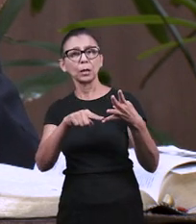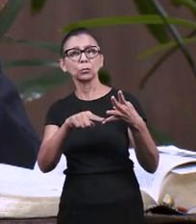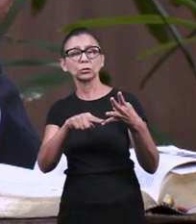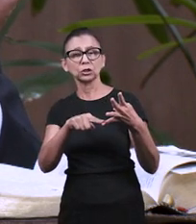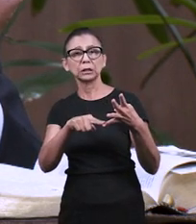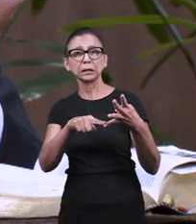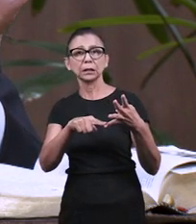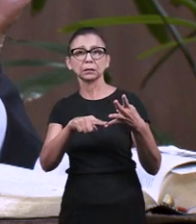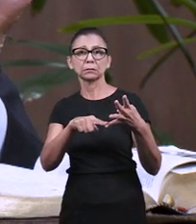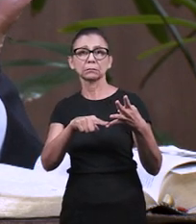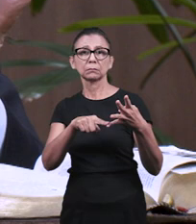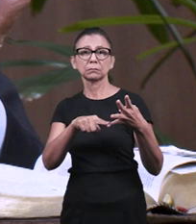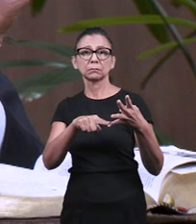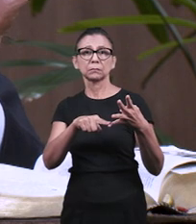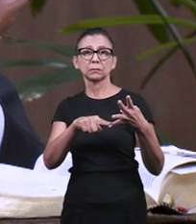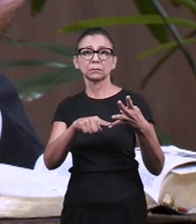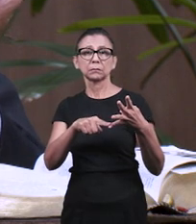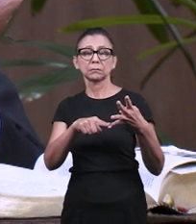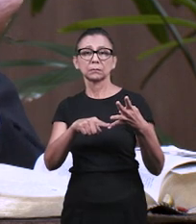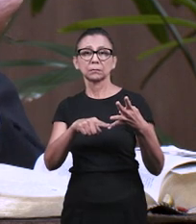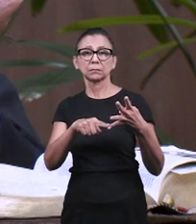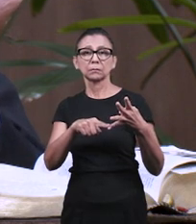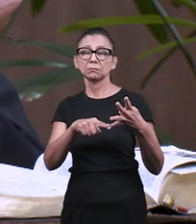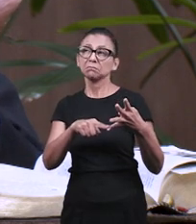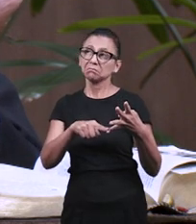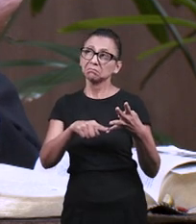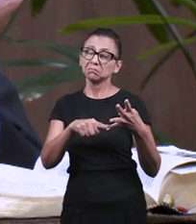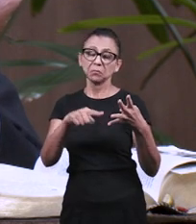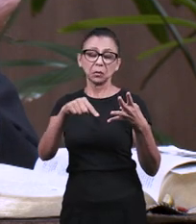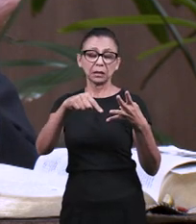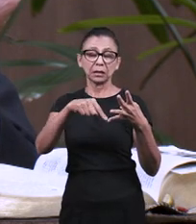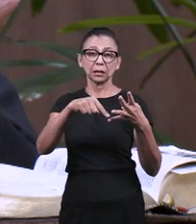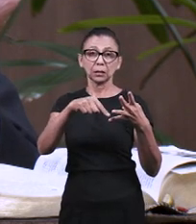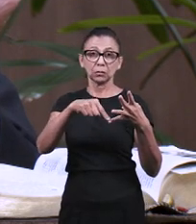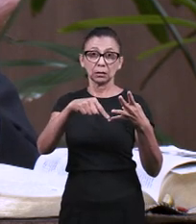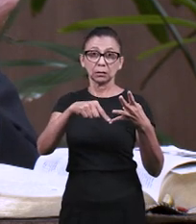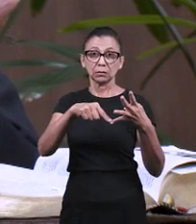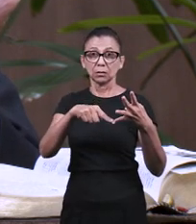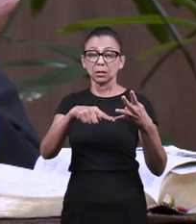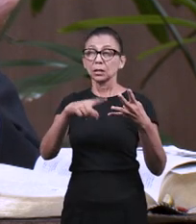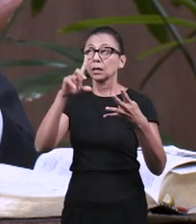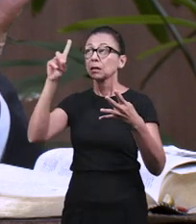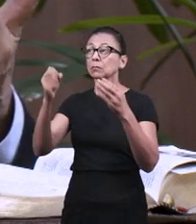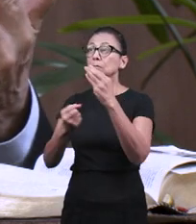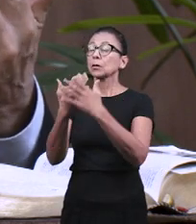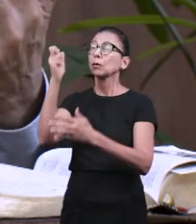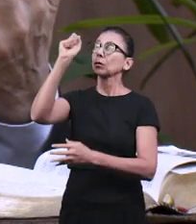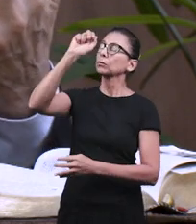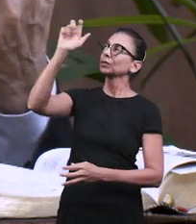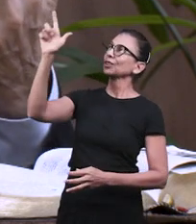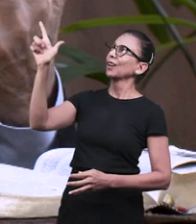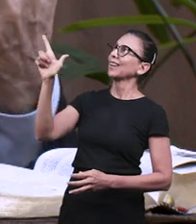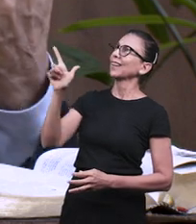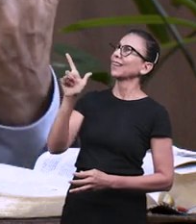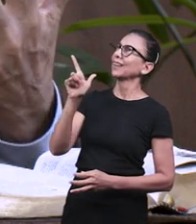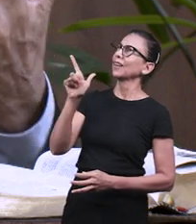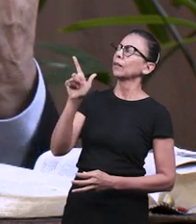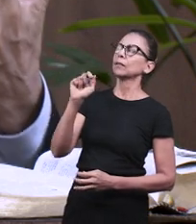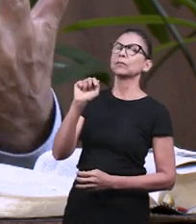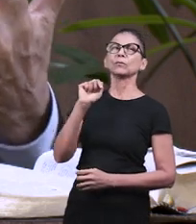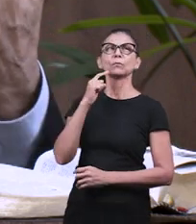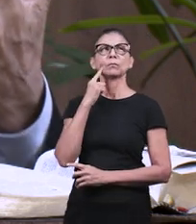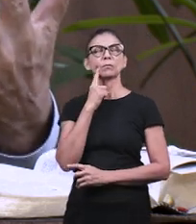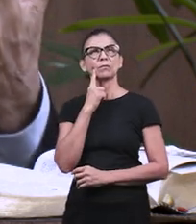4º dia, porque não tinha sol antes. O sol foi criado no 4º dia. Então, entramos agora